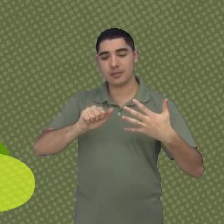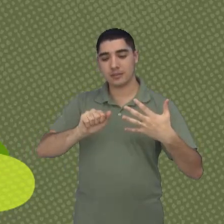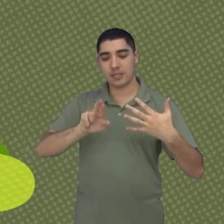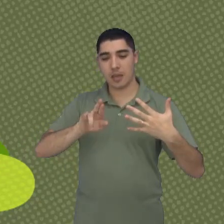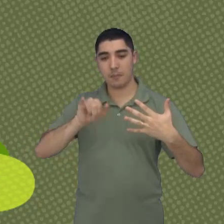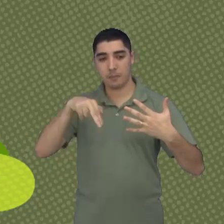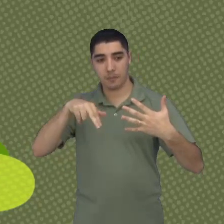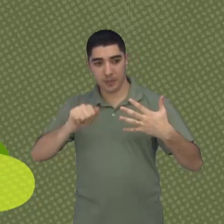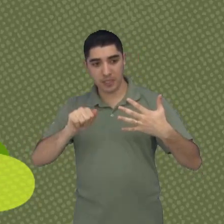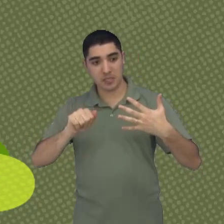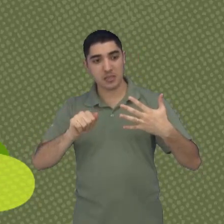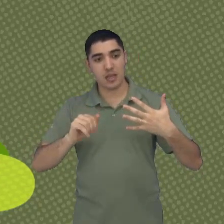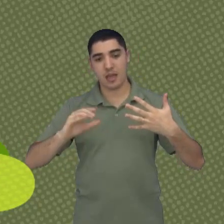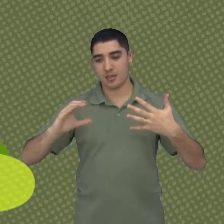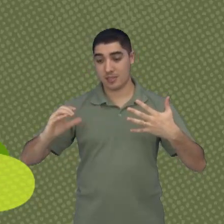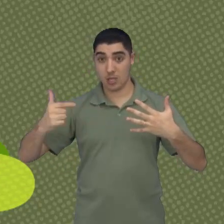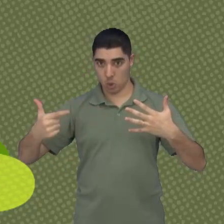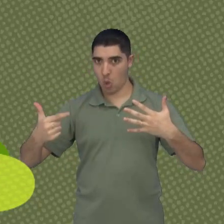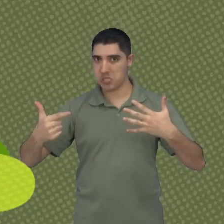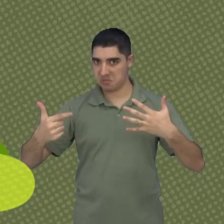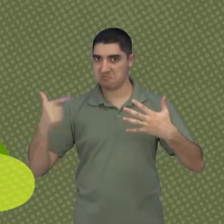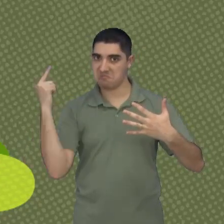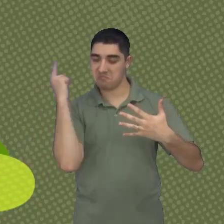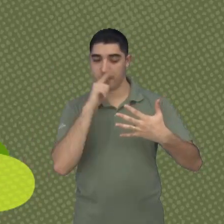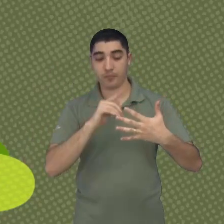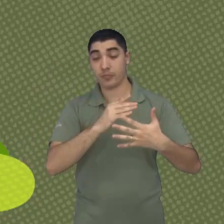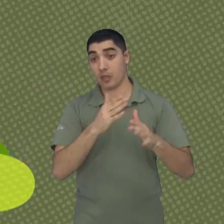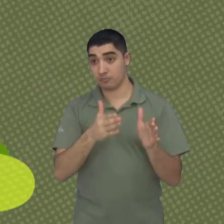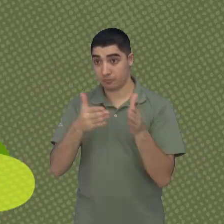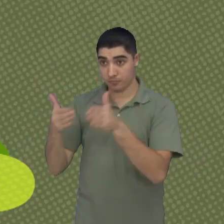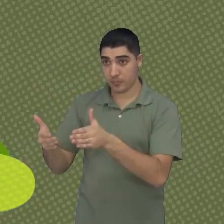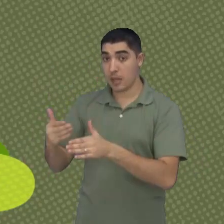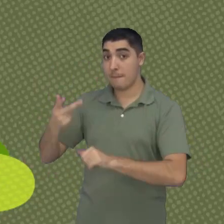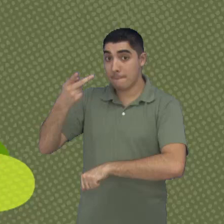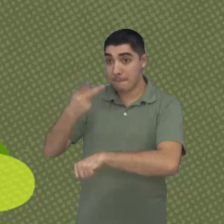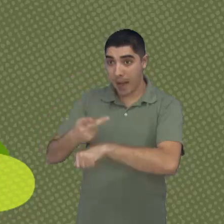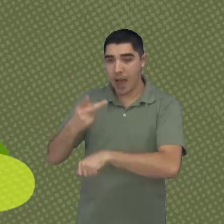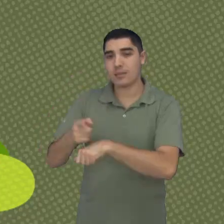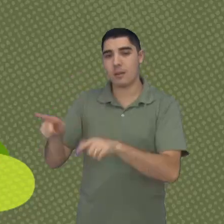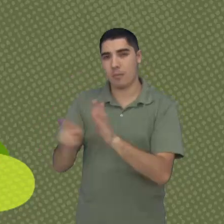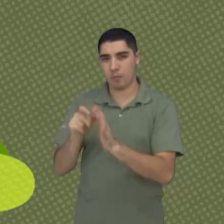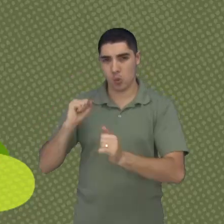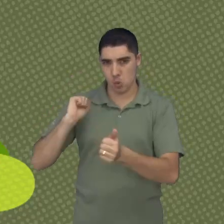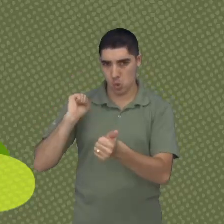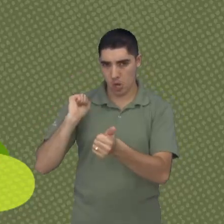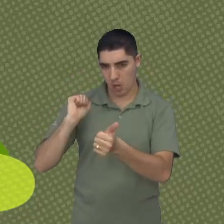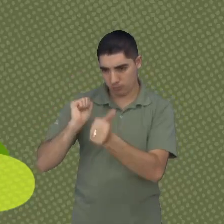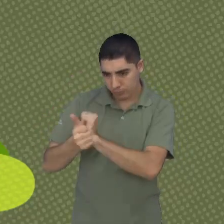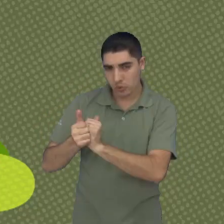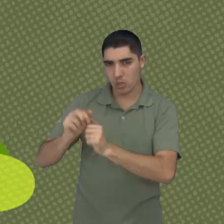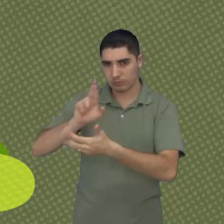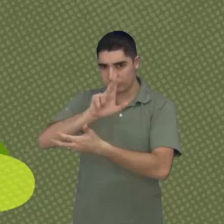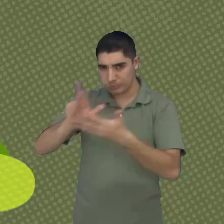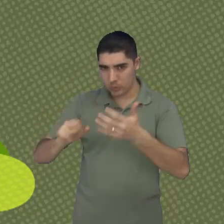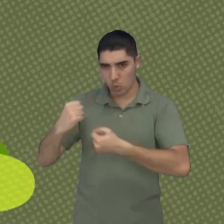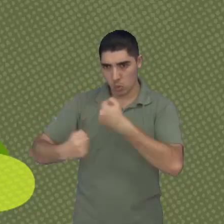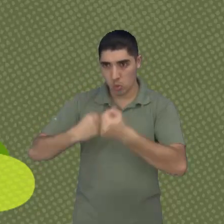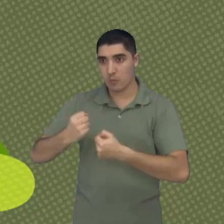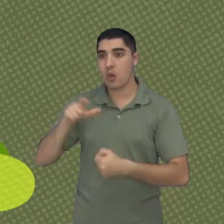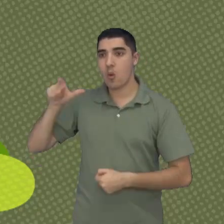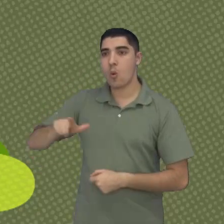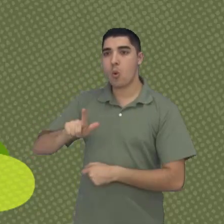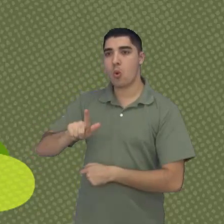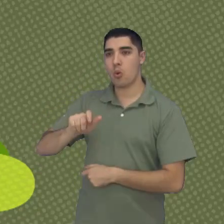metros na classe C2. A prata veio no atletismo também, com o Christian Gabriel nos 100 metros